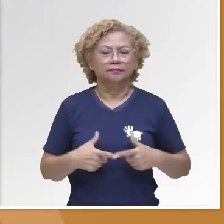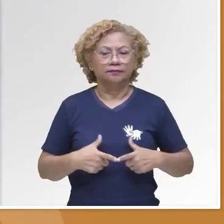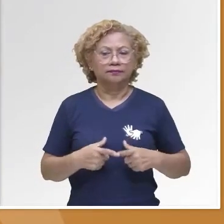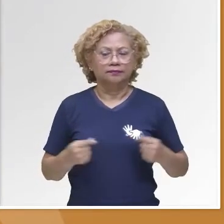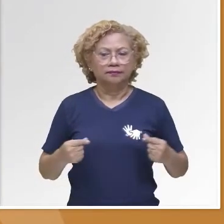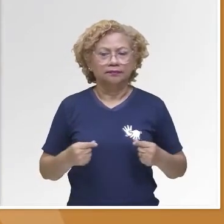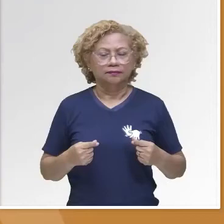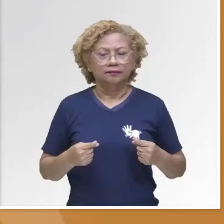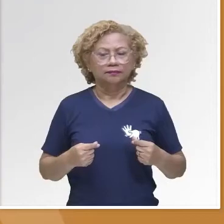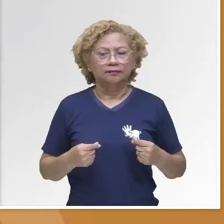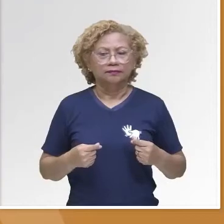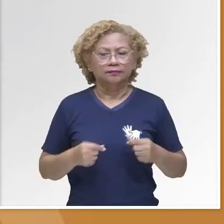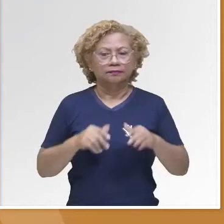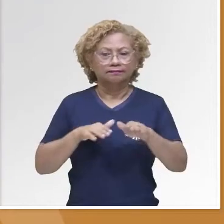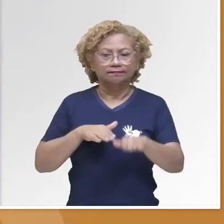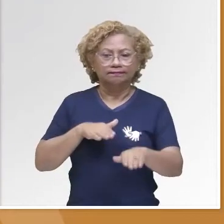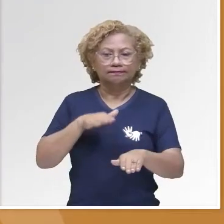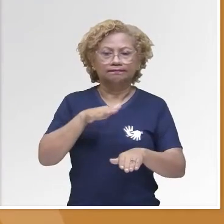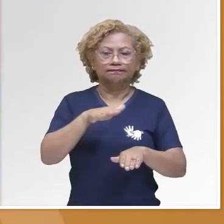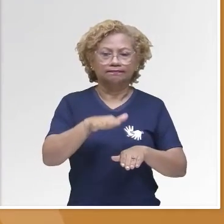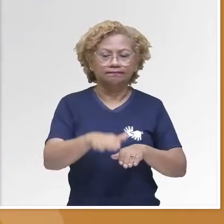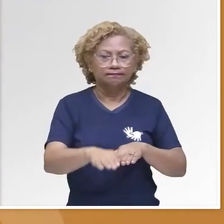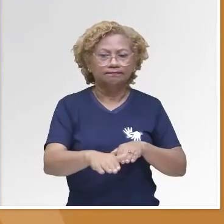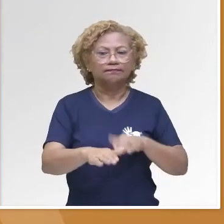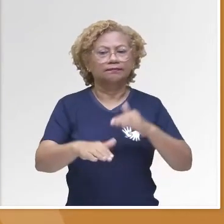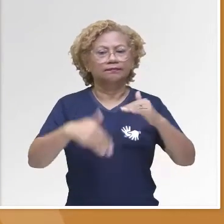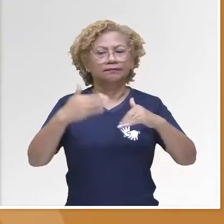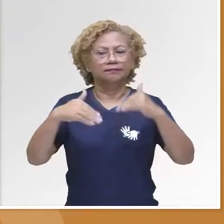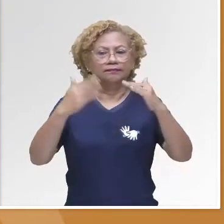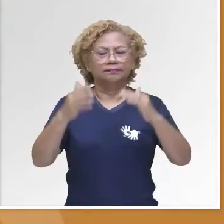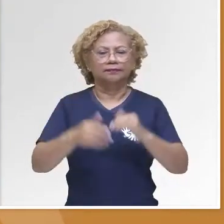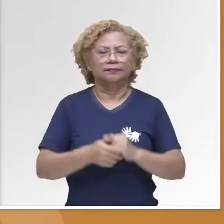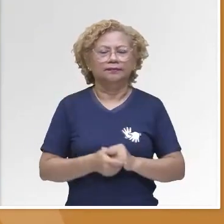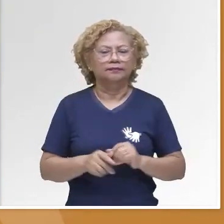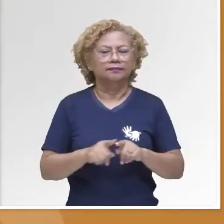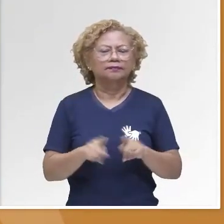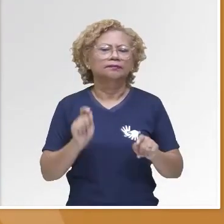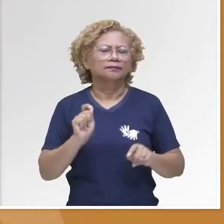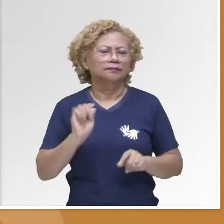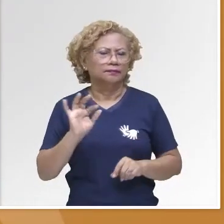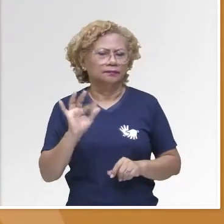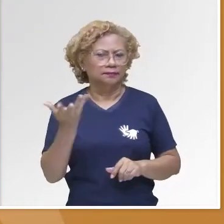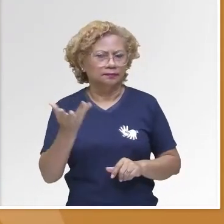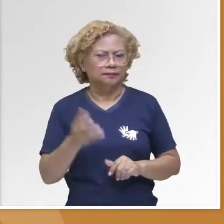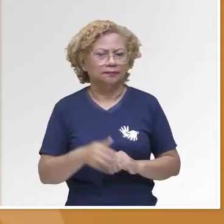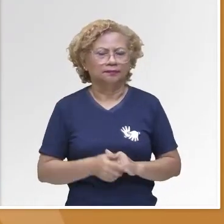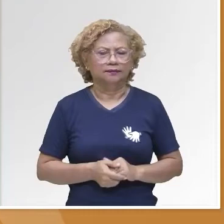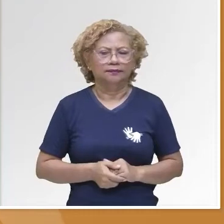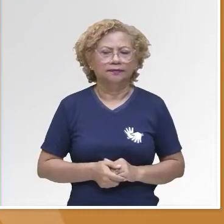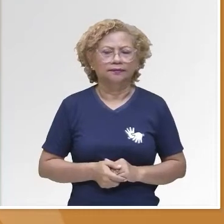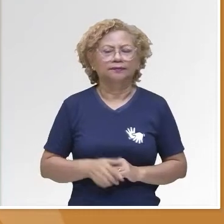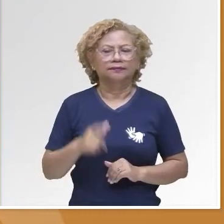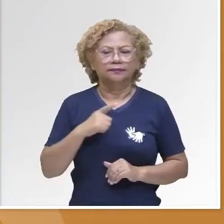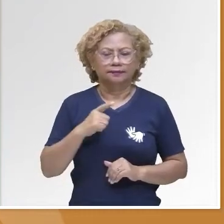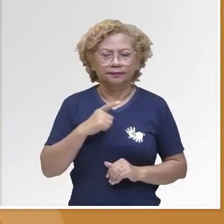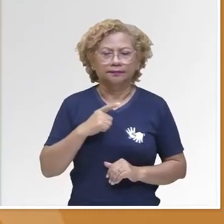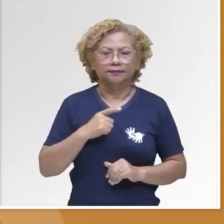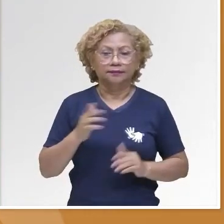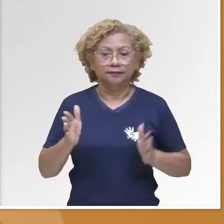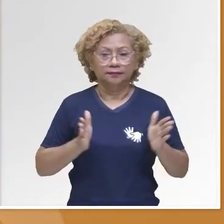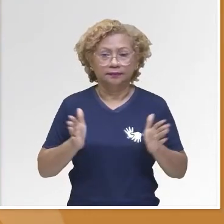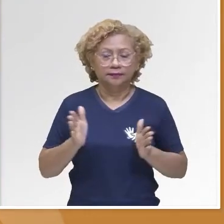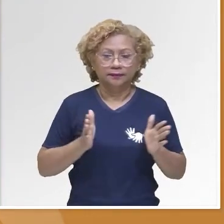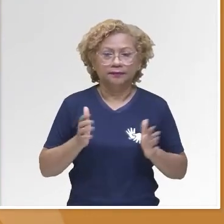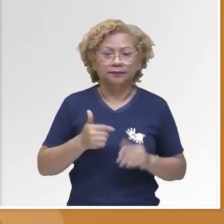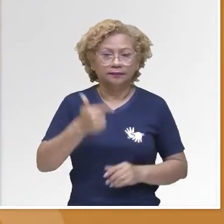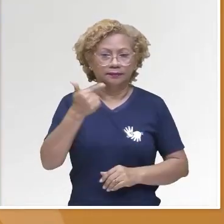passos aí num possível desenvolvimento, tá? Só que o que acontece? A gente teve, né, o período da Segunda Guerra